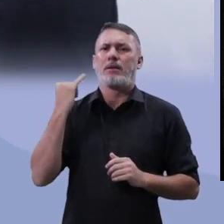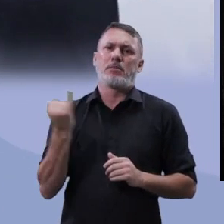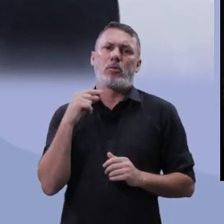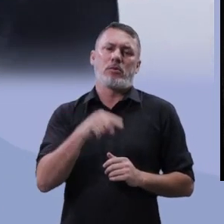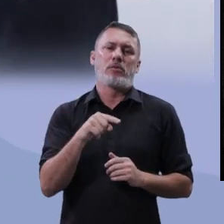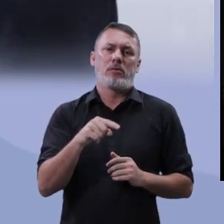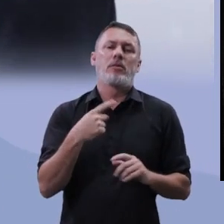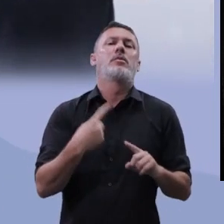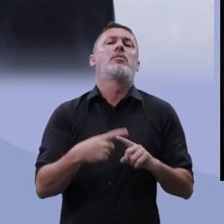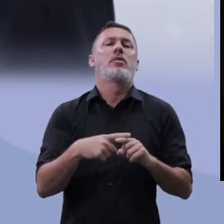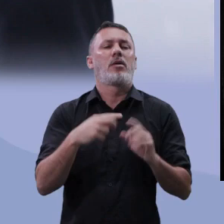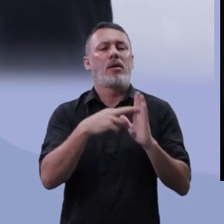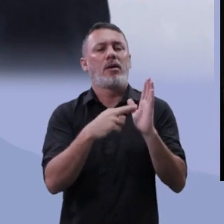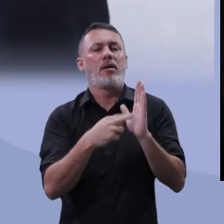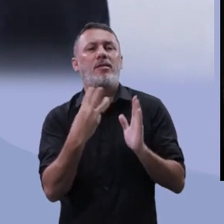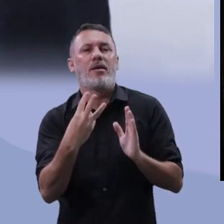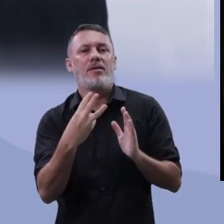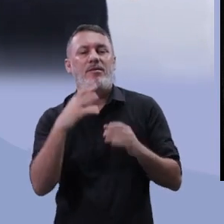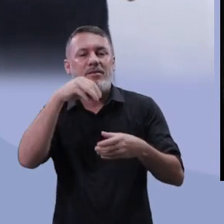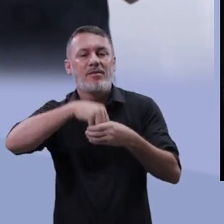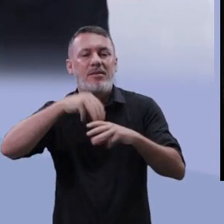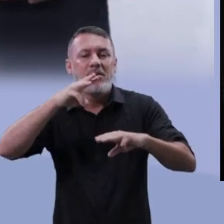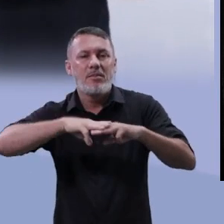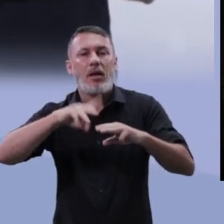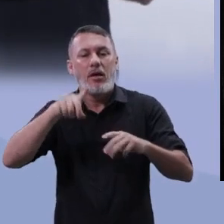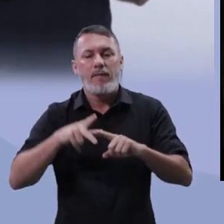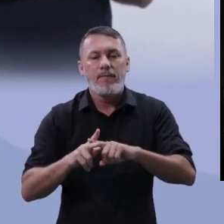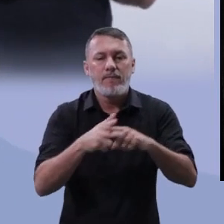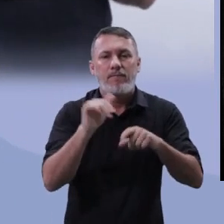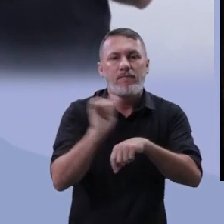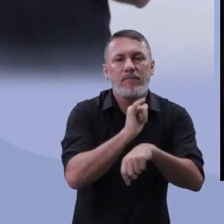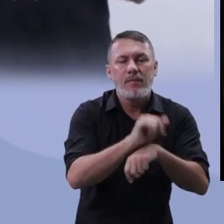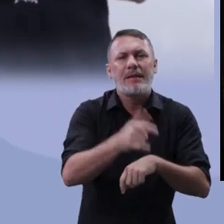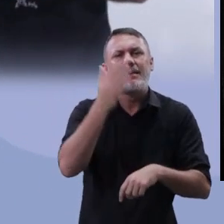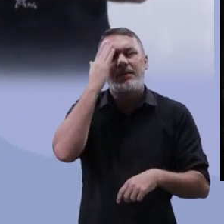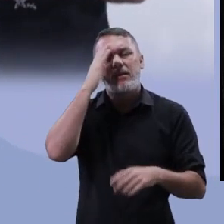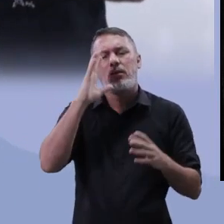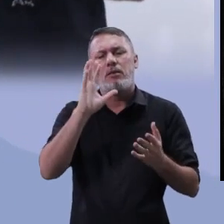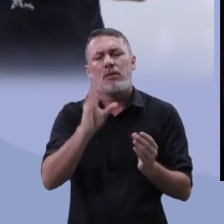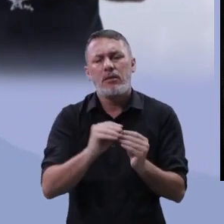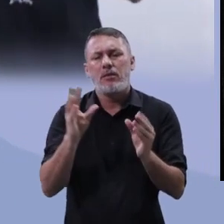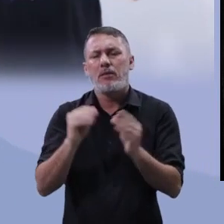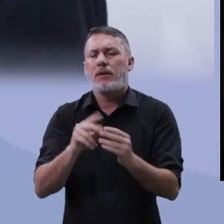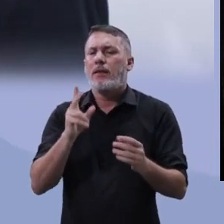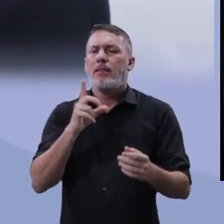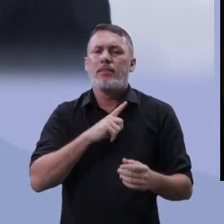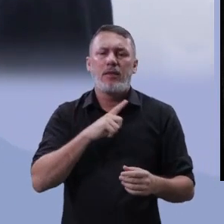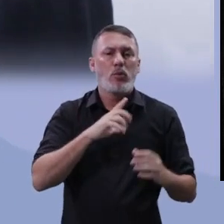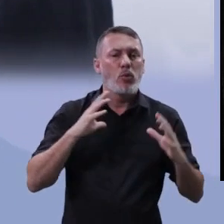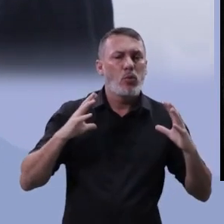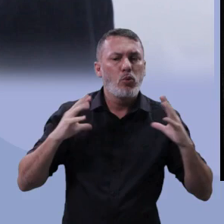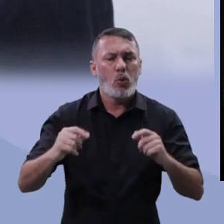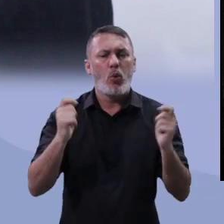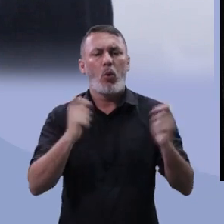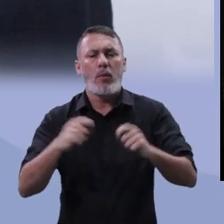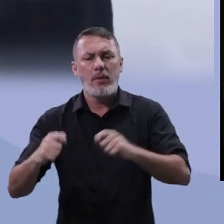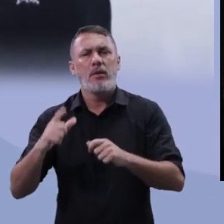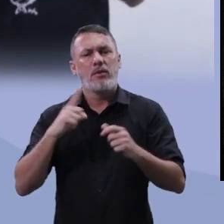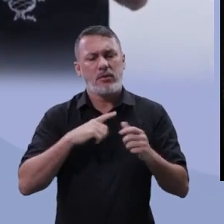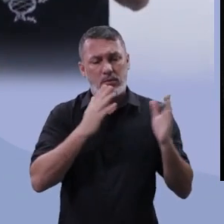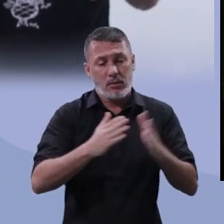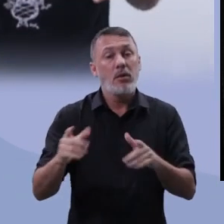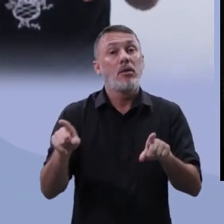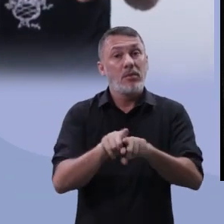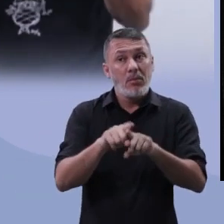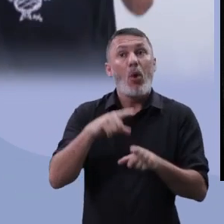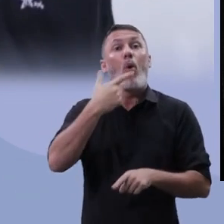mais importante deles, porque é um instrumento, uma ferramenta da matemática que cai em todas as outras competências da matemática e